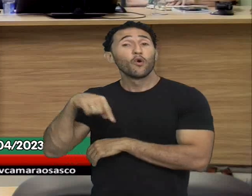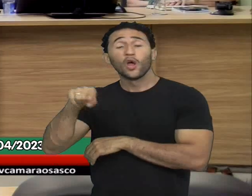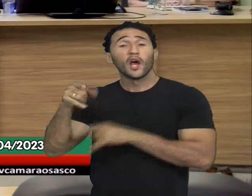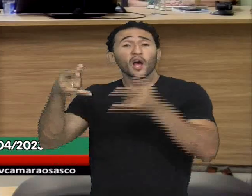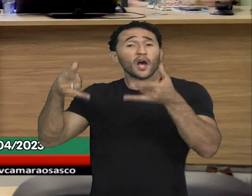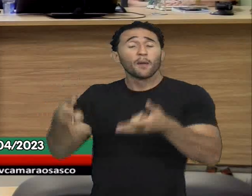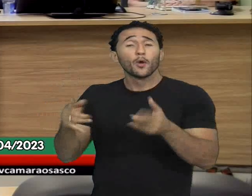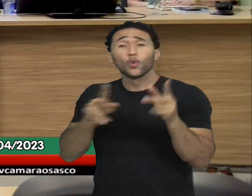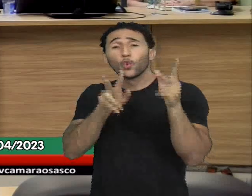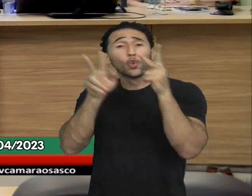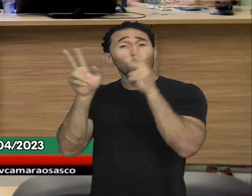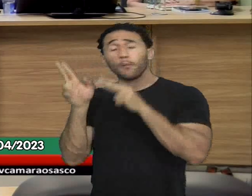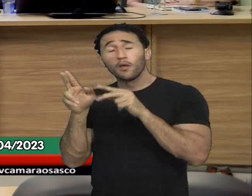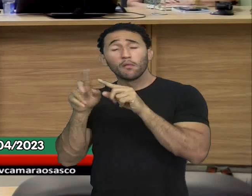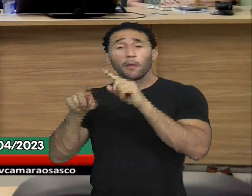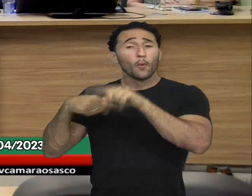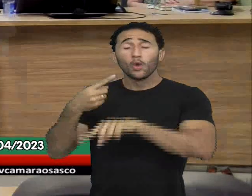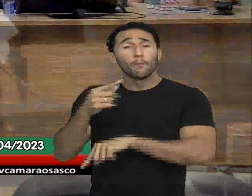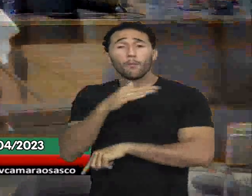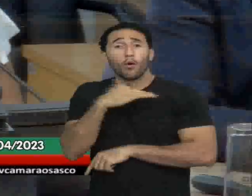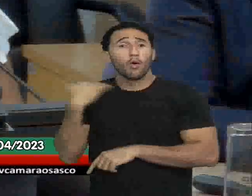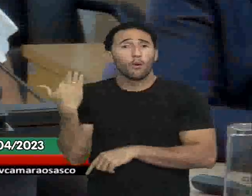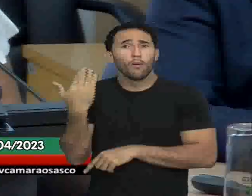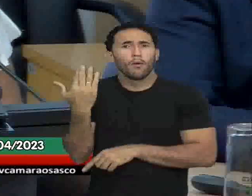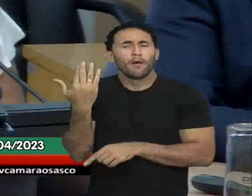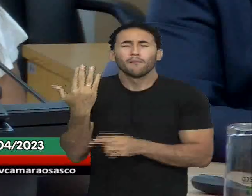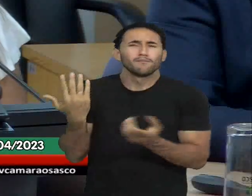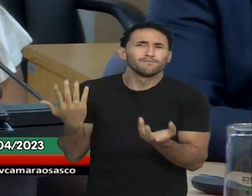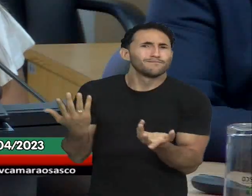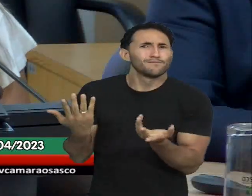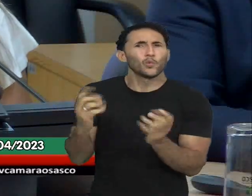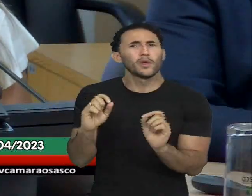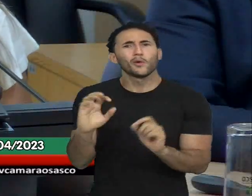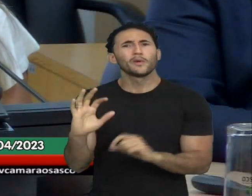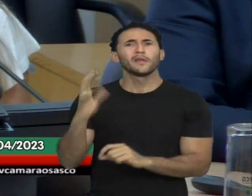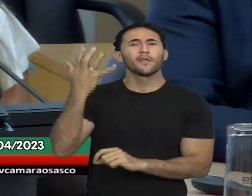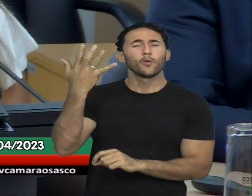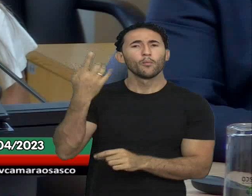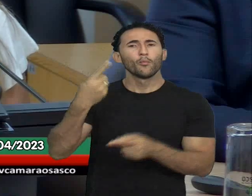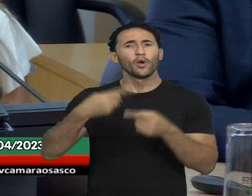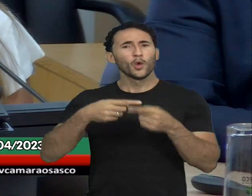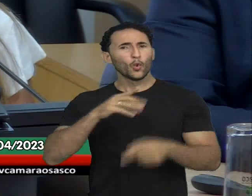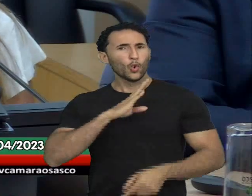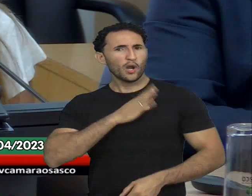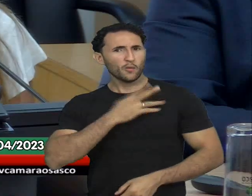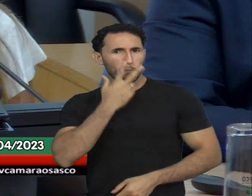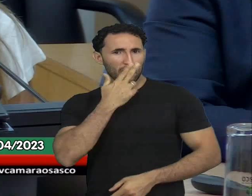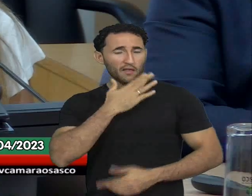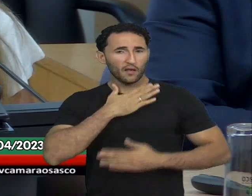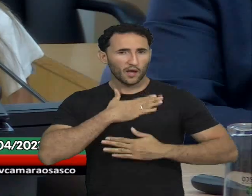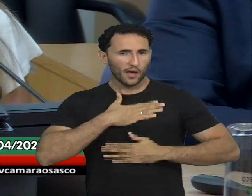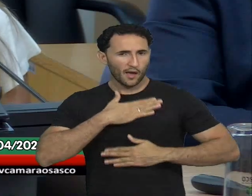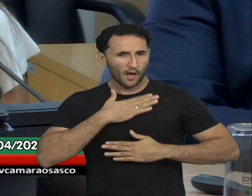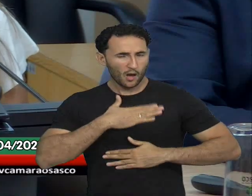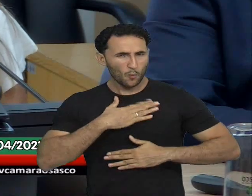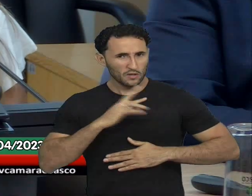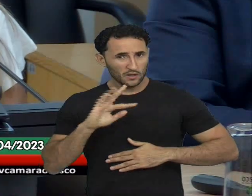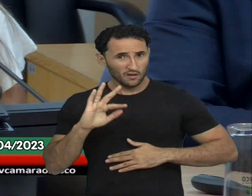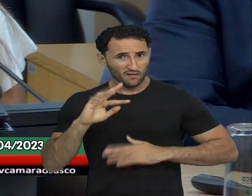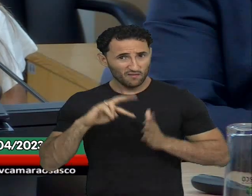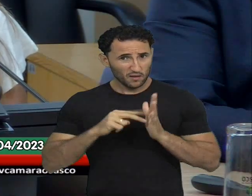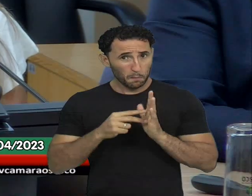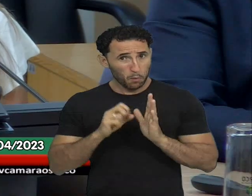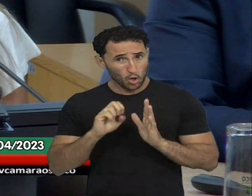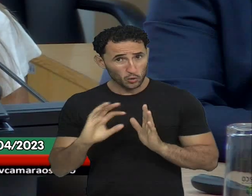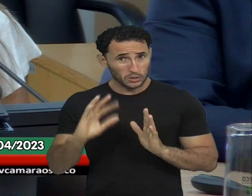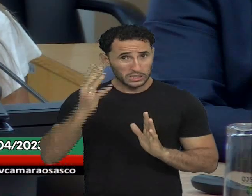Logicamente que não vai levantar, mas o porquê? Será que quando descansa, que o coração está mais calmo, né, que vem esse infarto? Mas